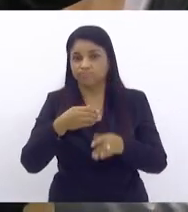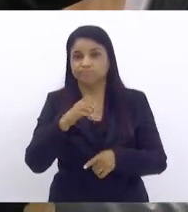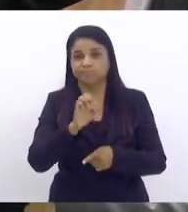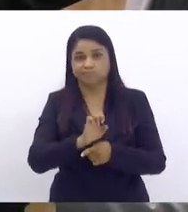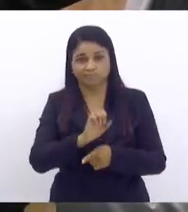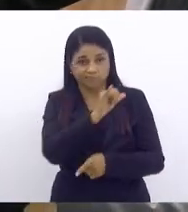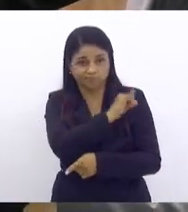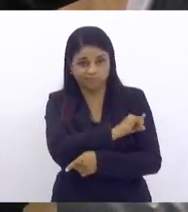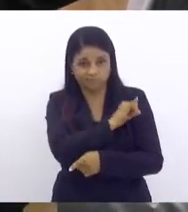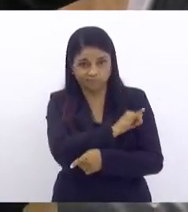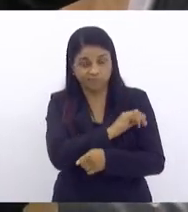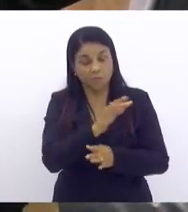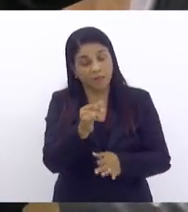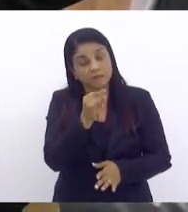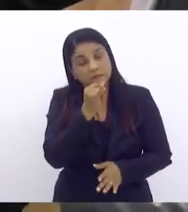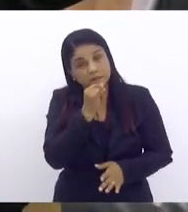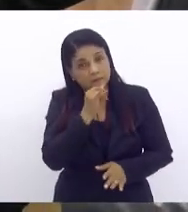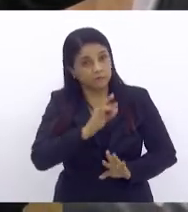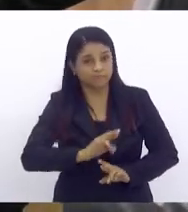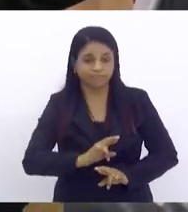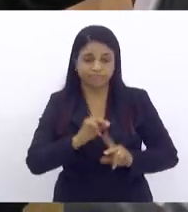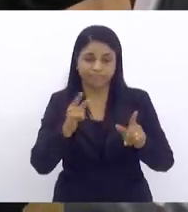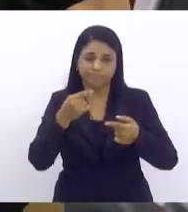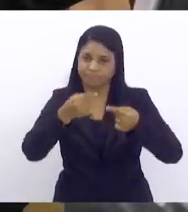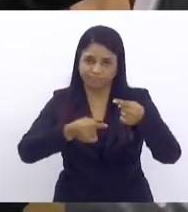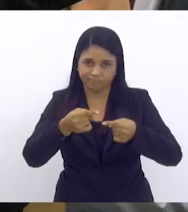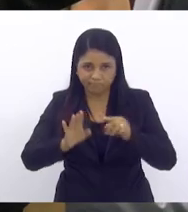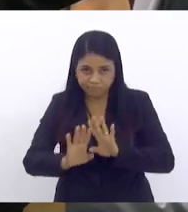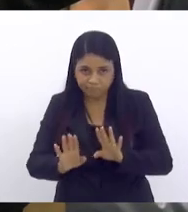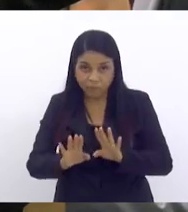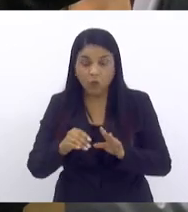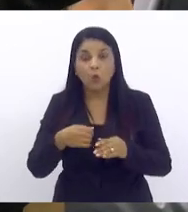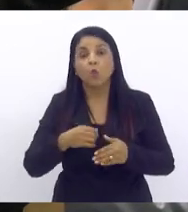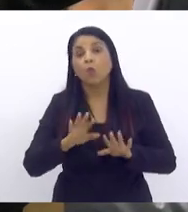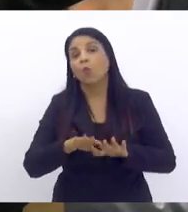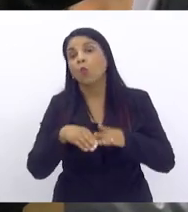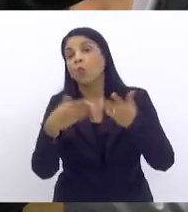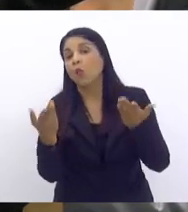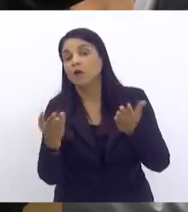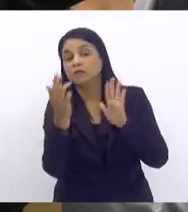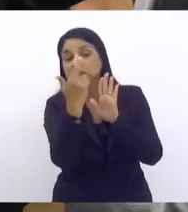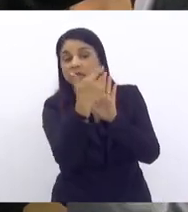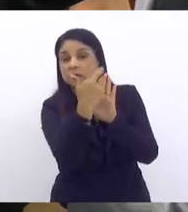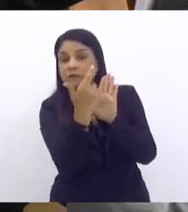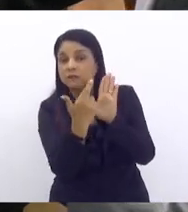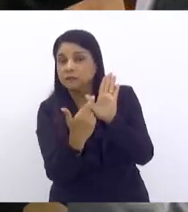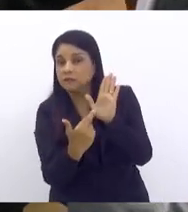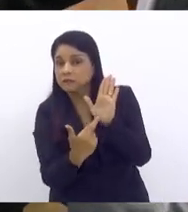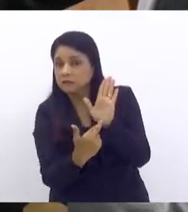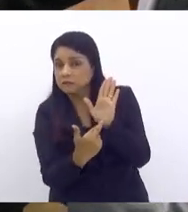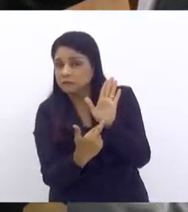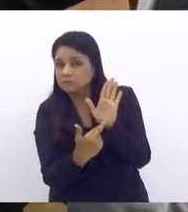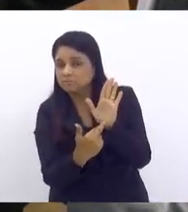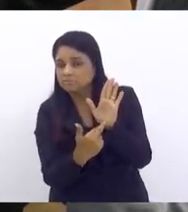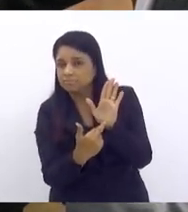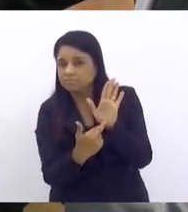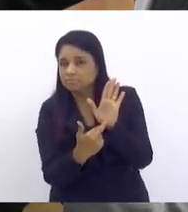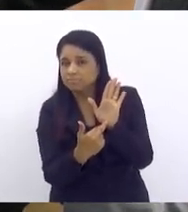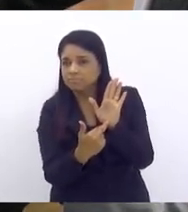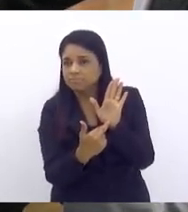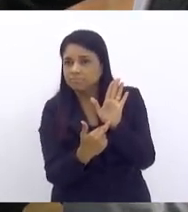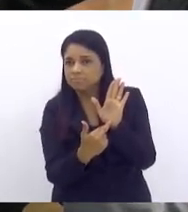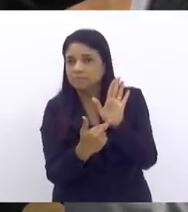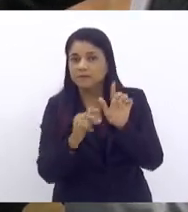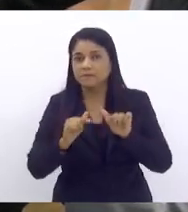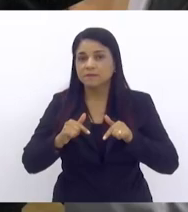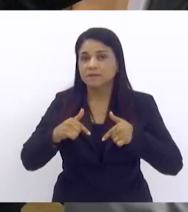é, que é quais os critérios para a adoção de